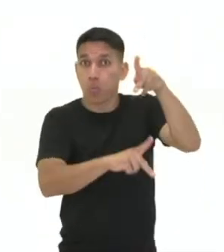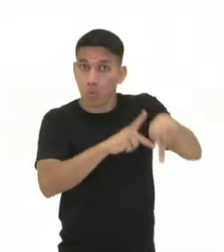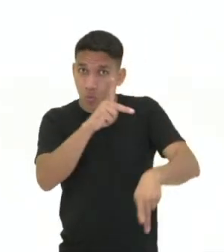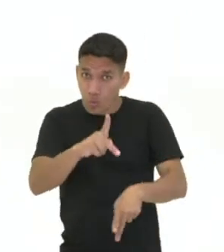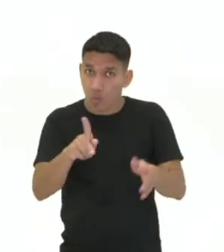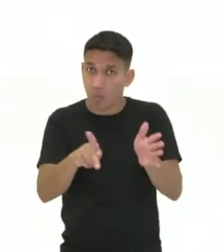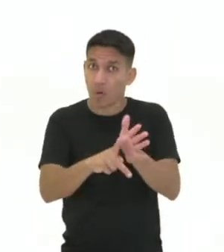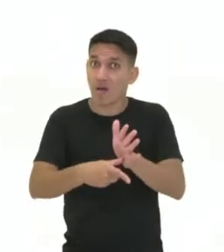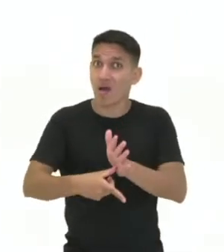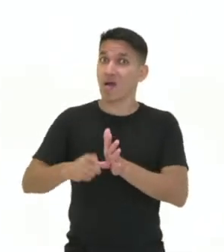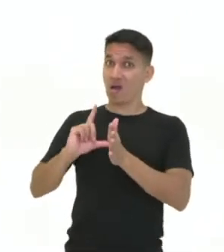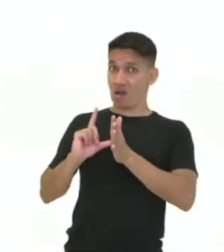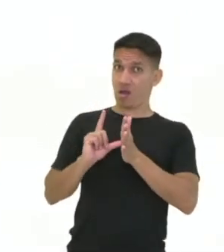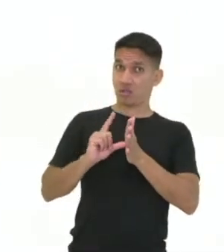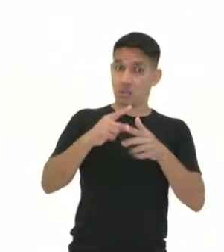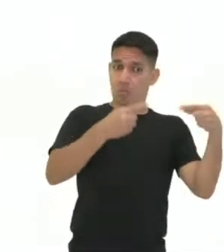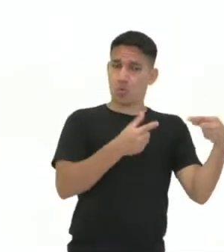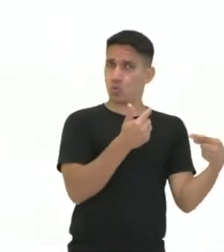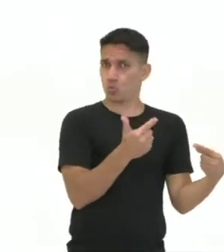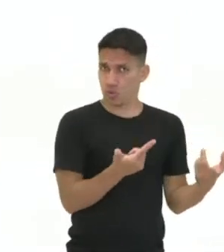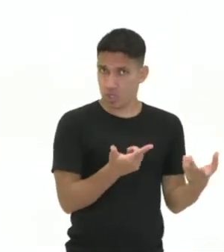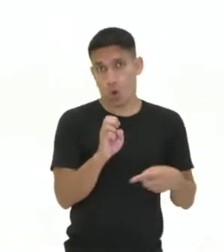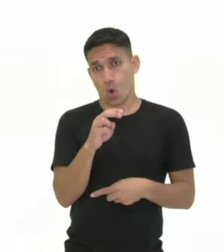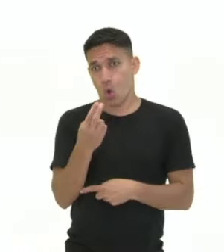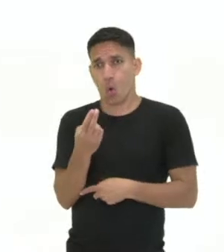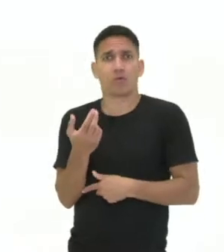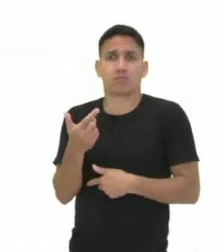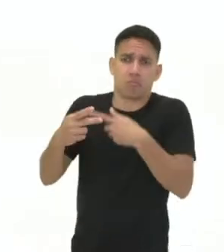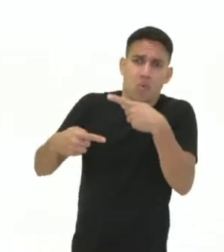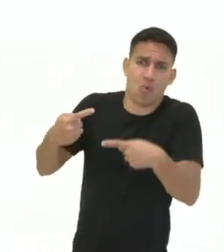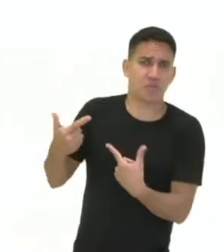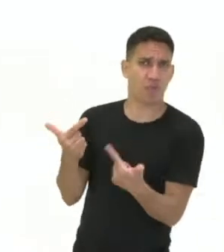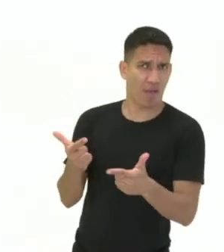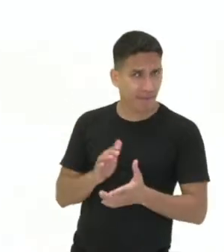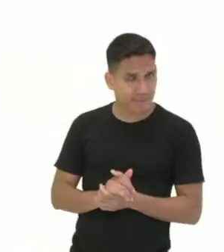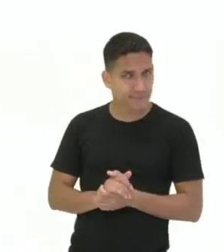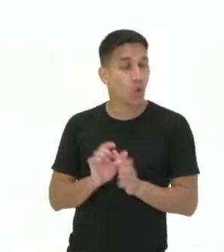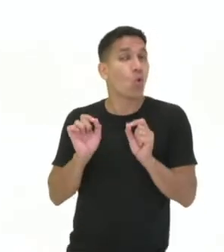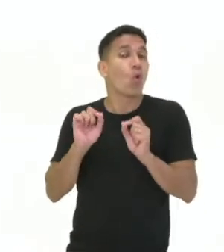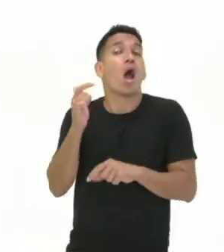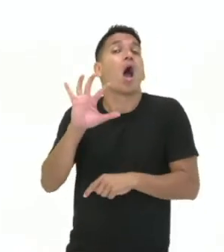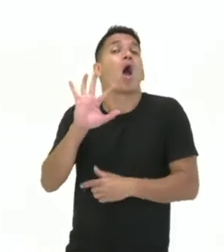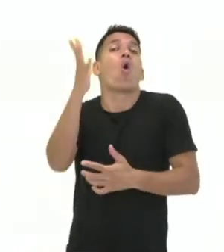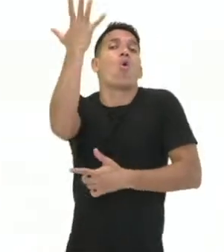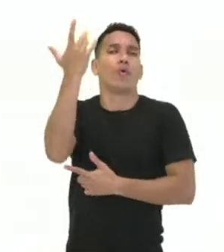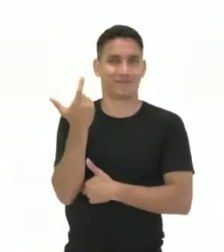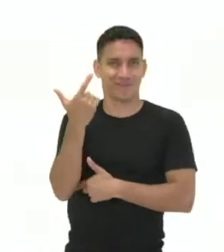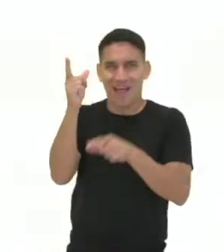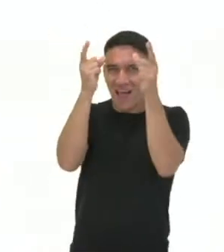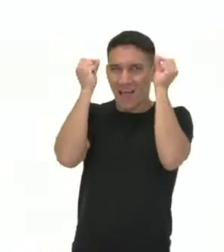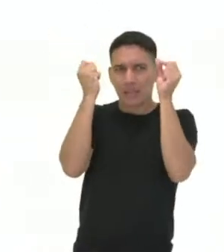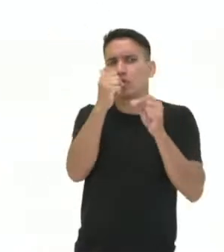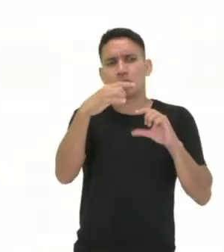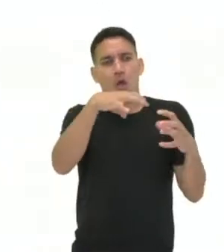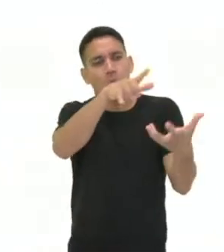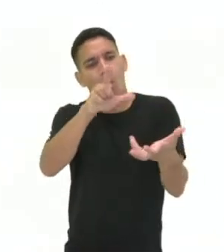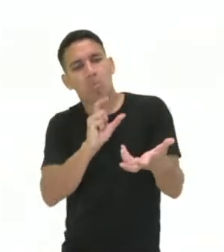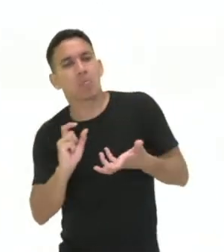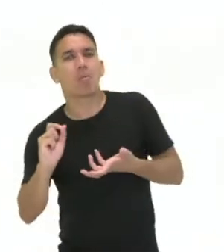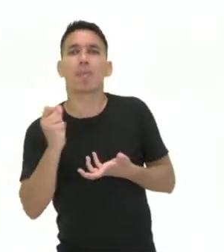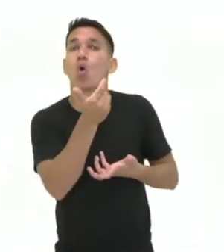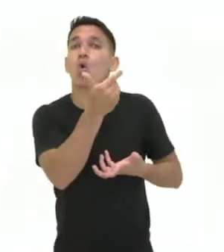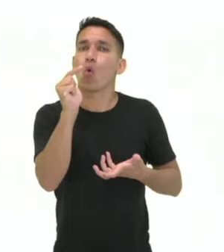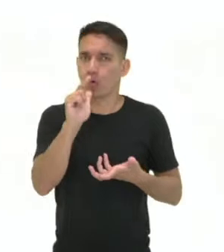pré-políticos ou apolíticos? O que aconteceu na Grécia, que não houve em outros lugares do mundo, para que a política e